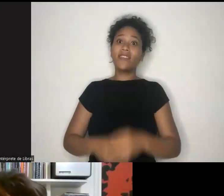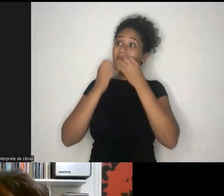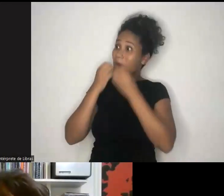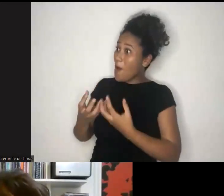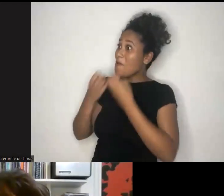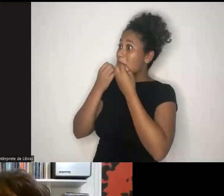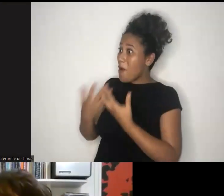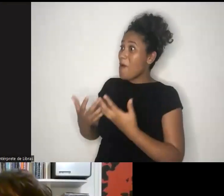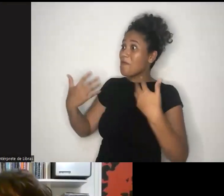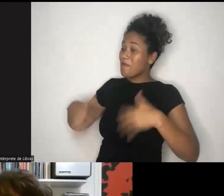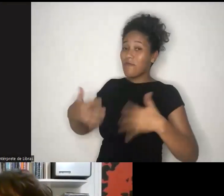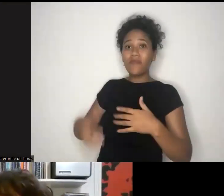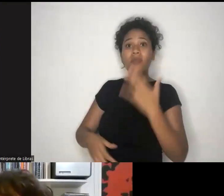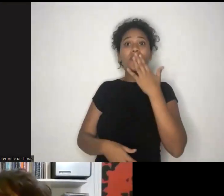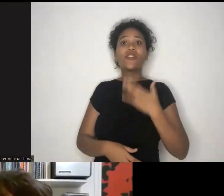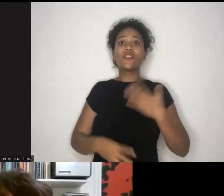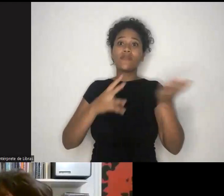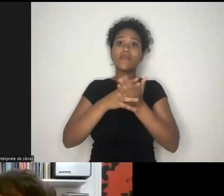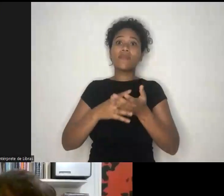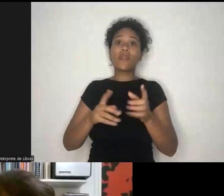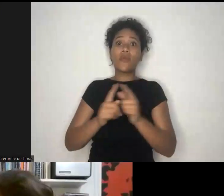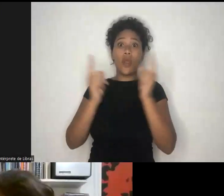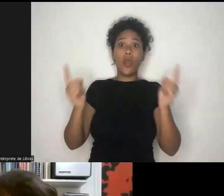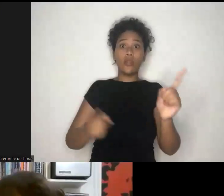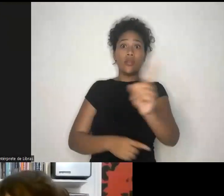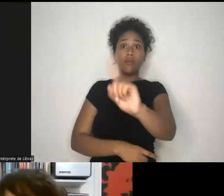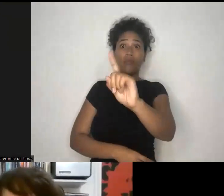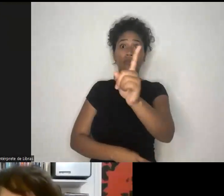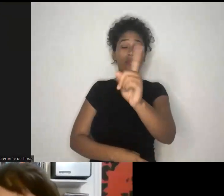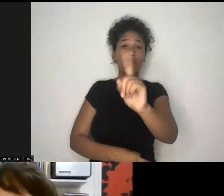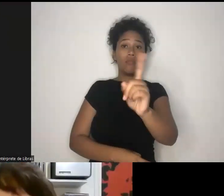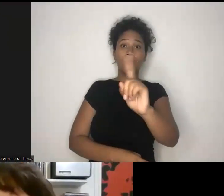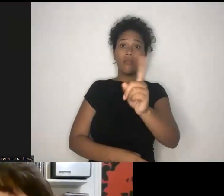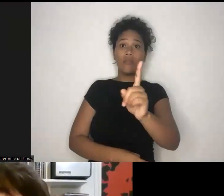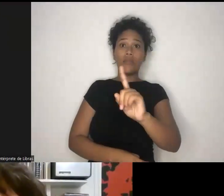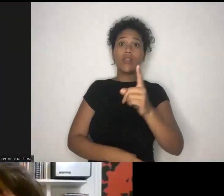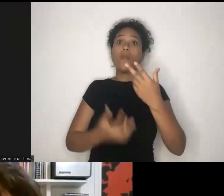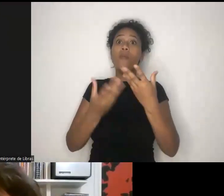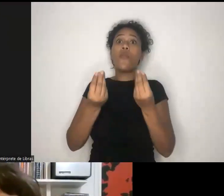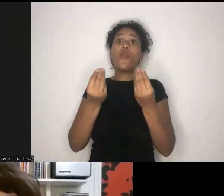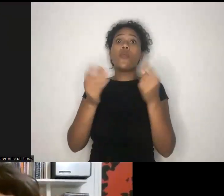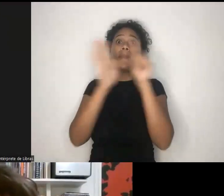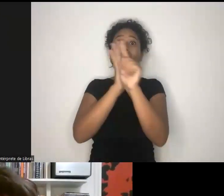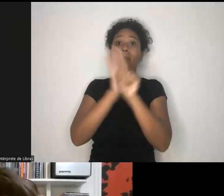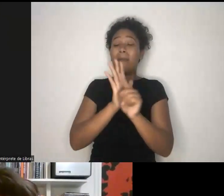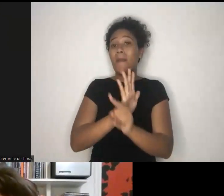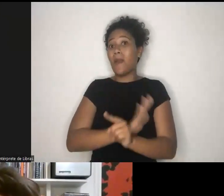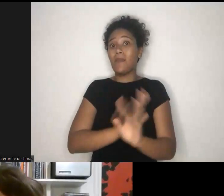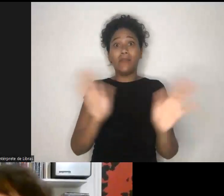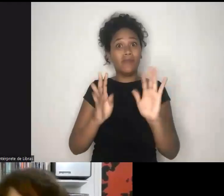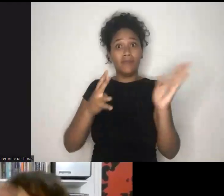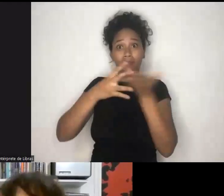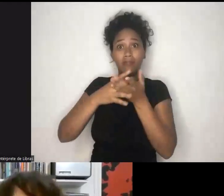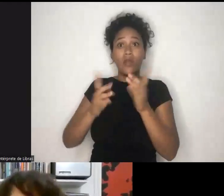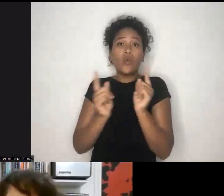estão me pedindo Até que a pausa seja maior não vai ser maior não porque temos muitas coisas muitas perguntas que pintaram mas